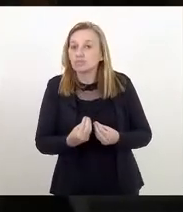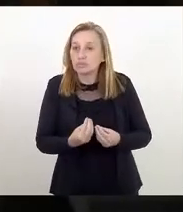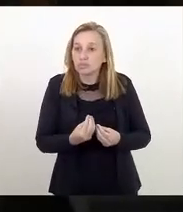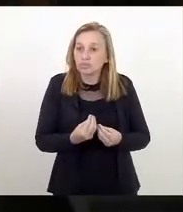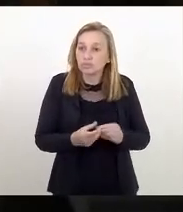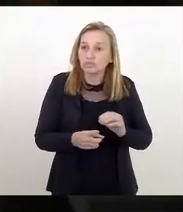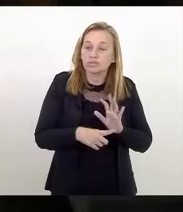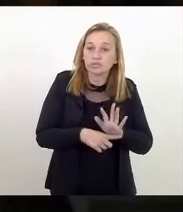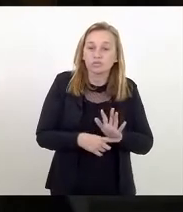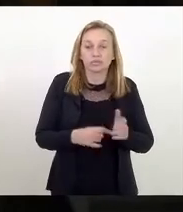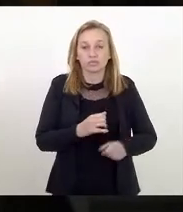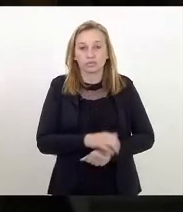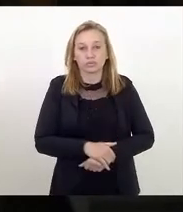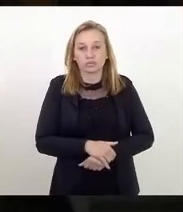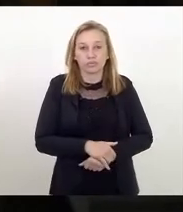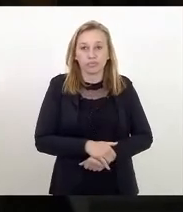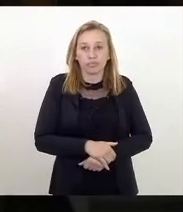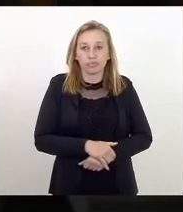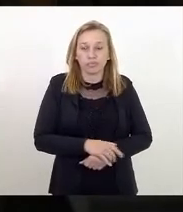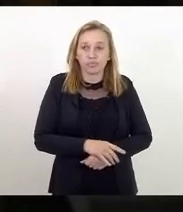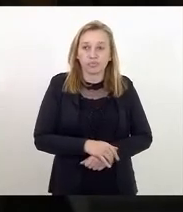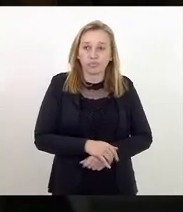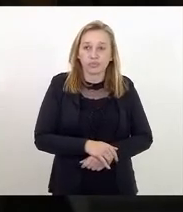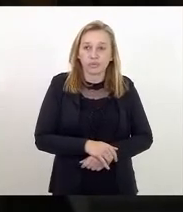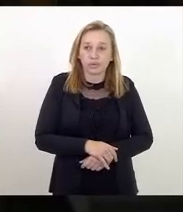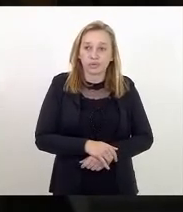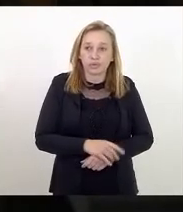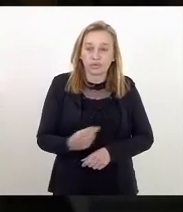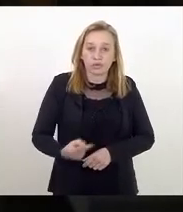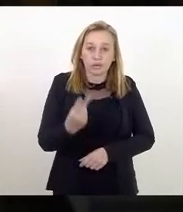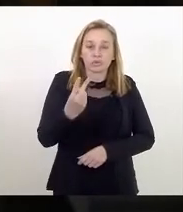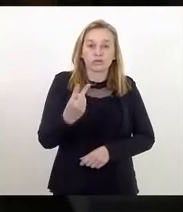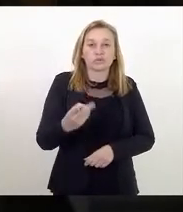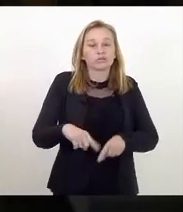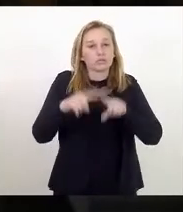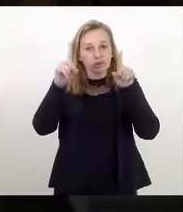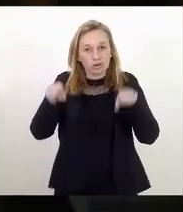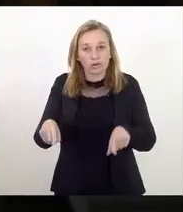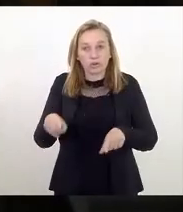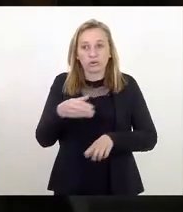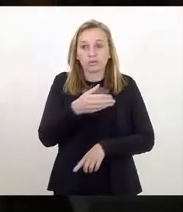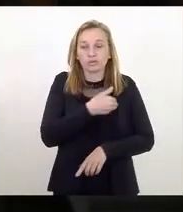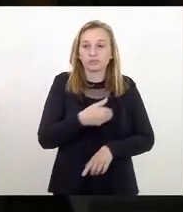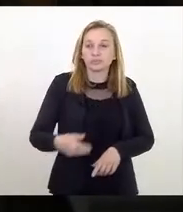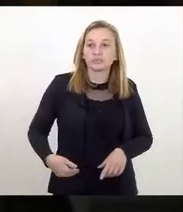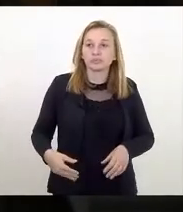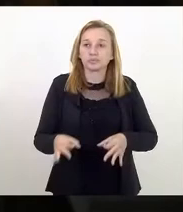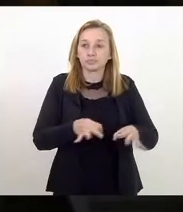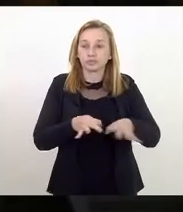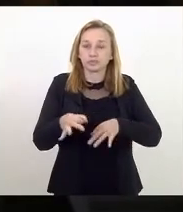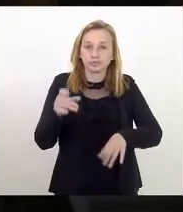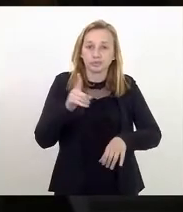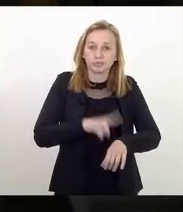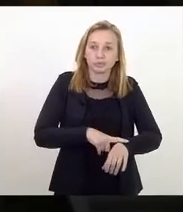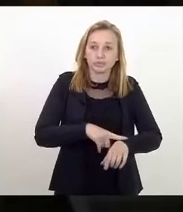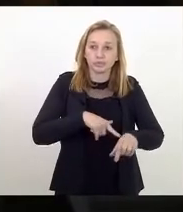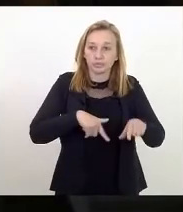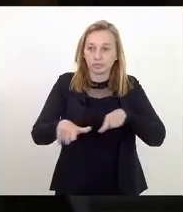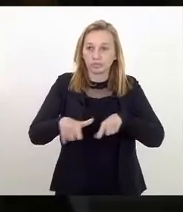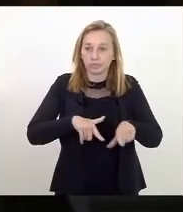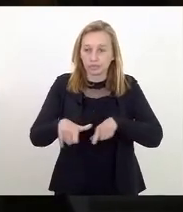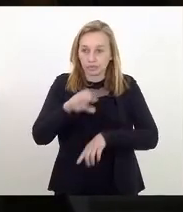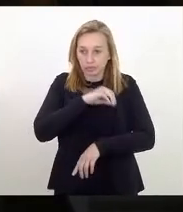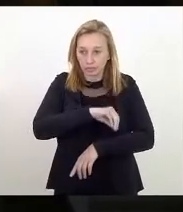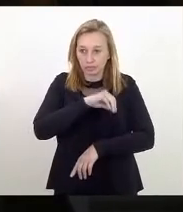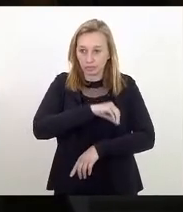Garante isso contemplando os seus servidores com plano de cargos, carreiras e salários.